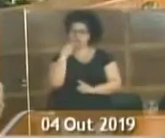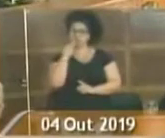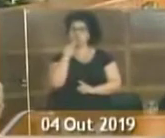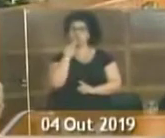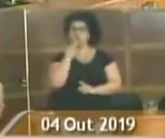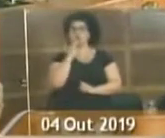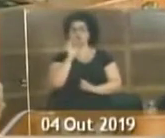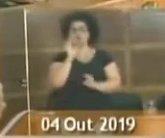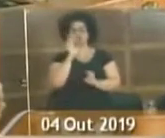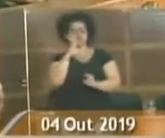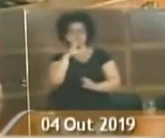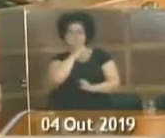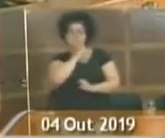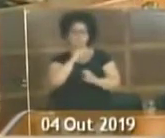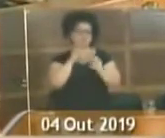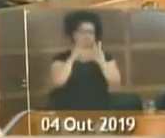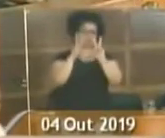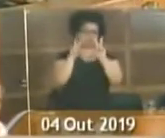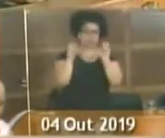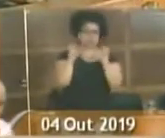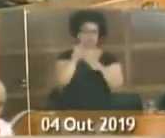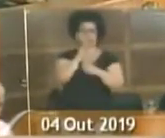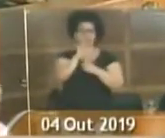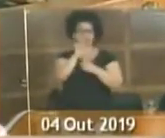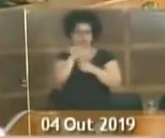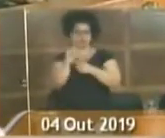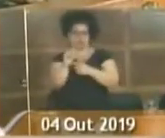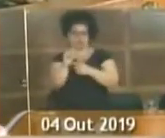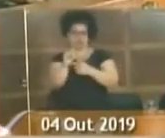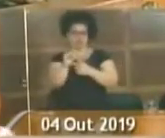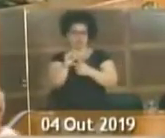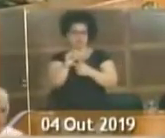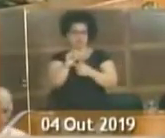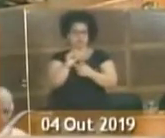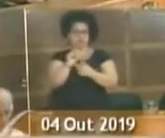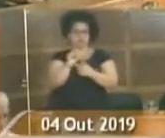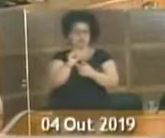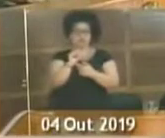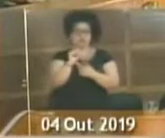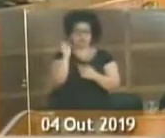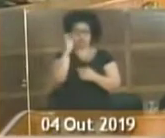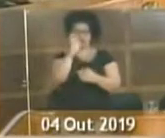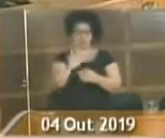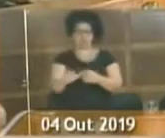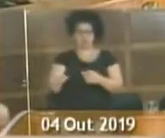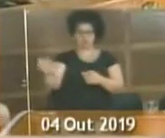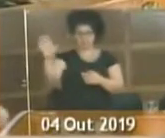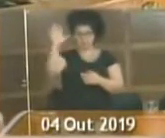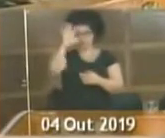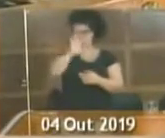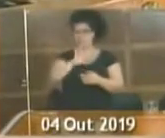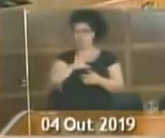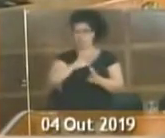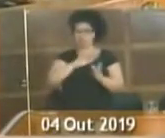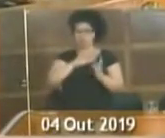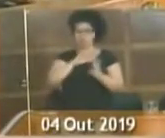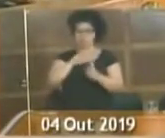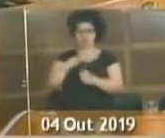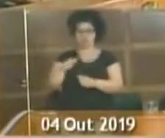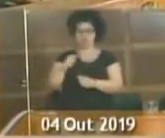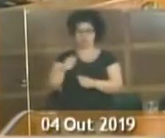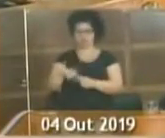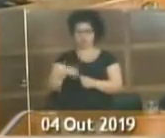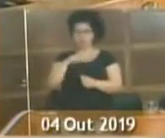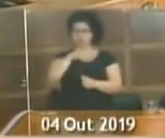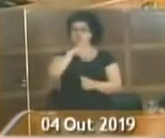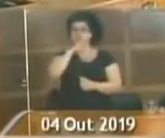né, sobre essa questão desse dia, que é o Dia Mundial dos Animais. E nós temos